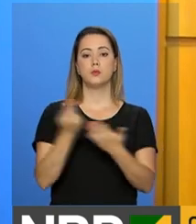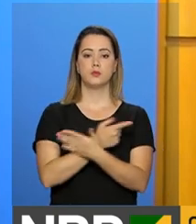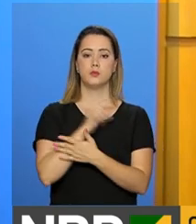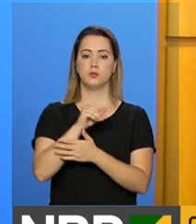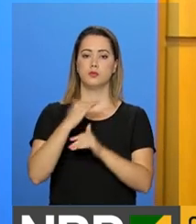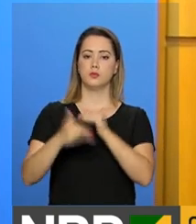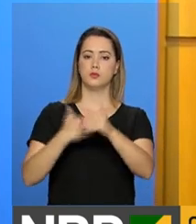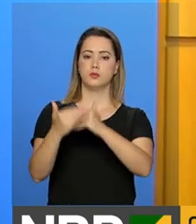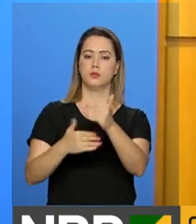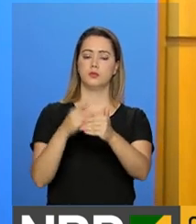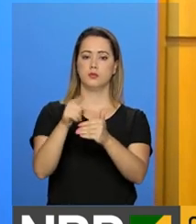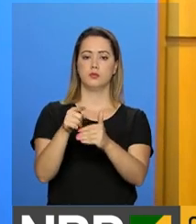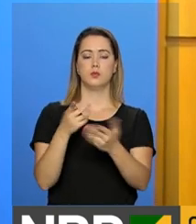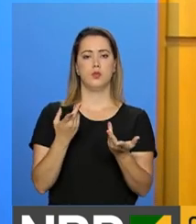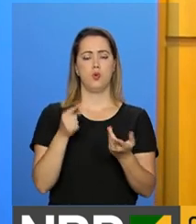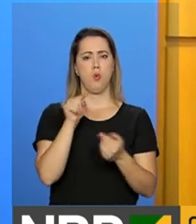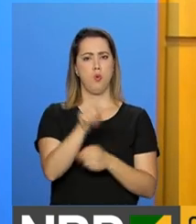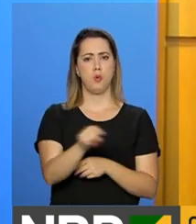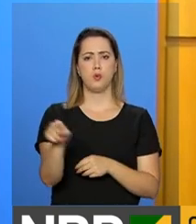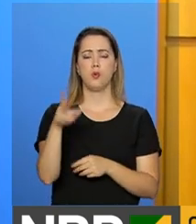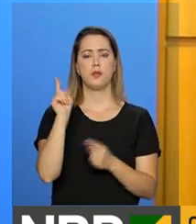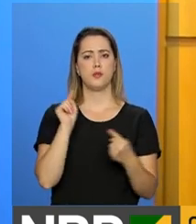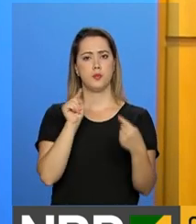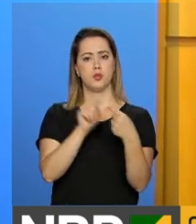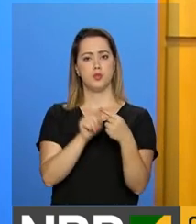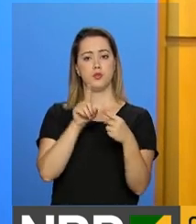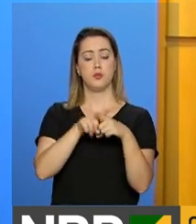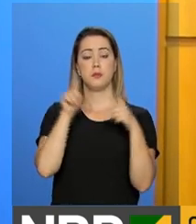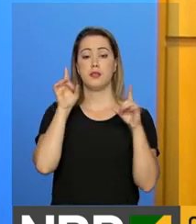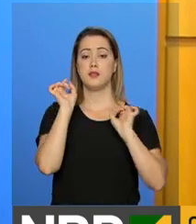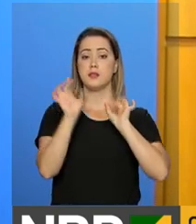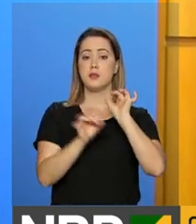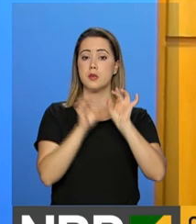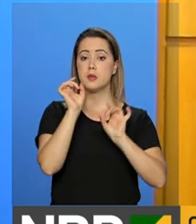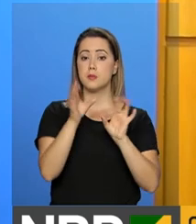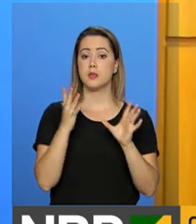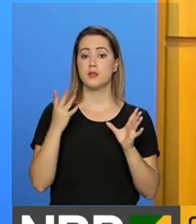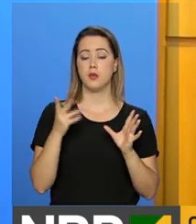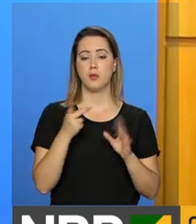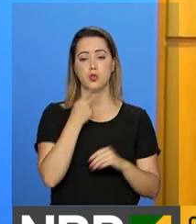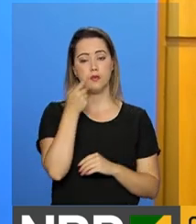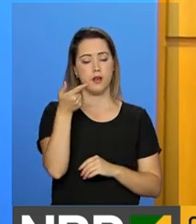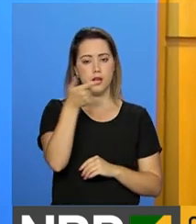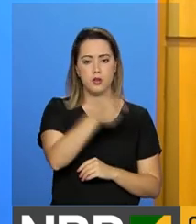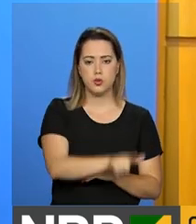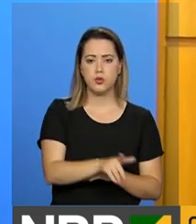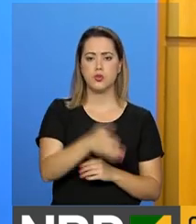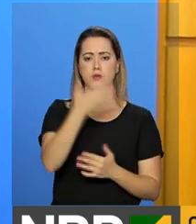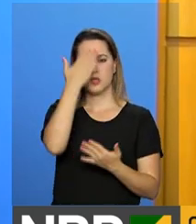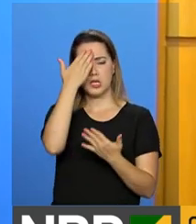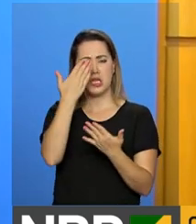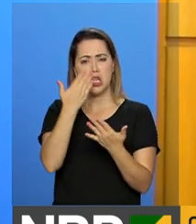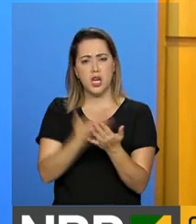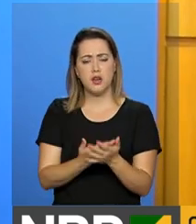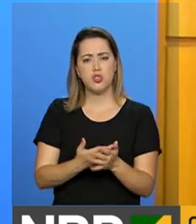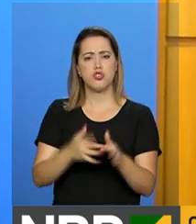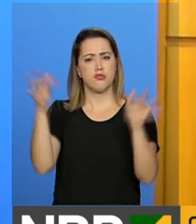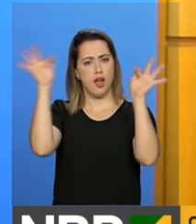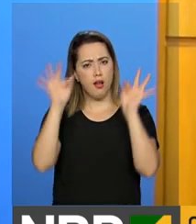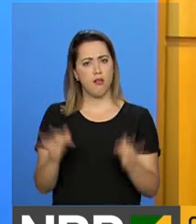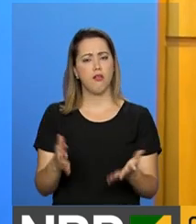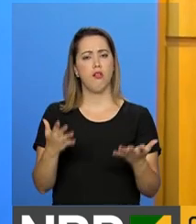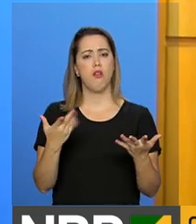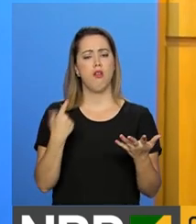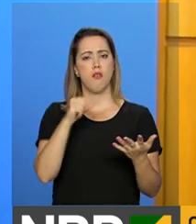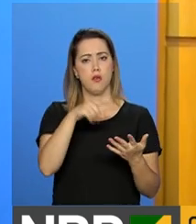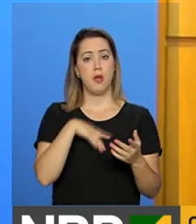levadas adiante com esse objetivo, mas especialmente, reitero, com o dinamismo, com o ânimo daqueles que se